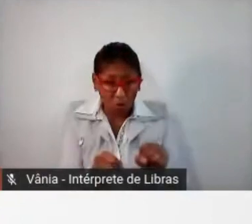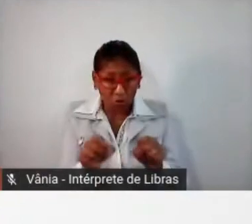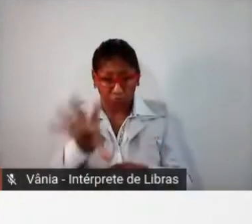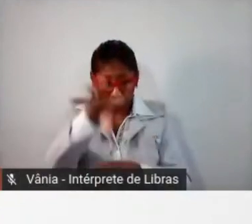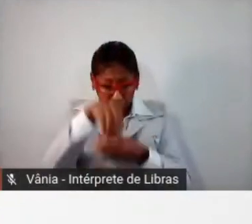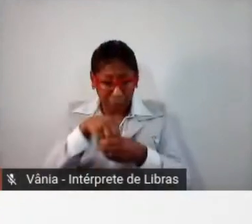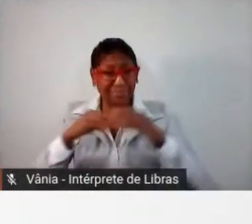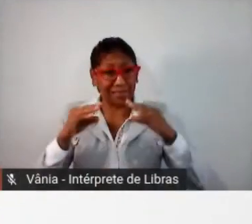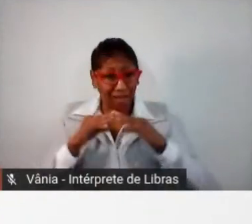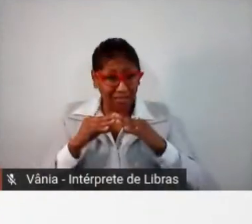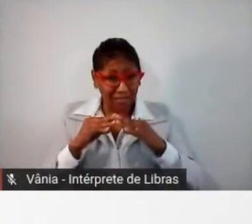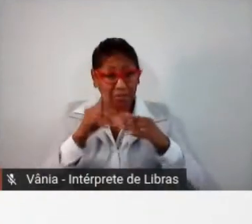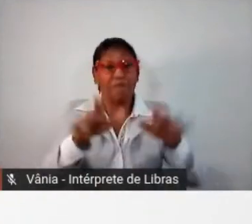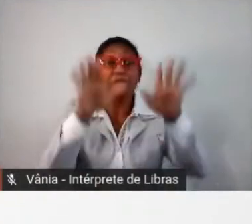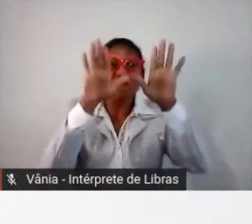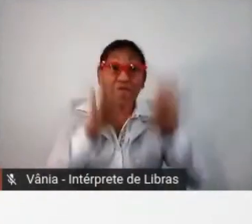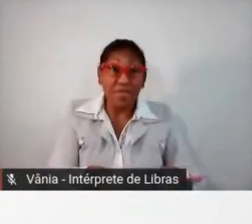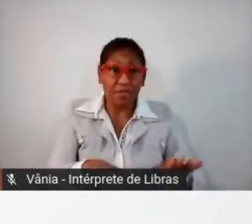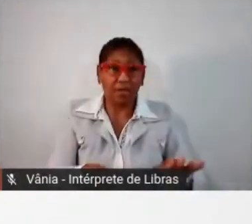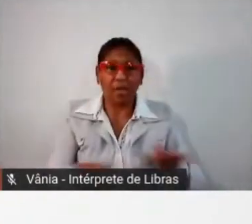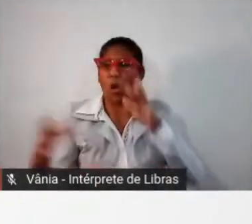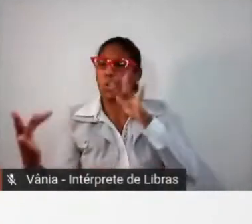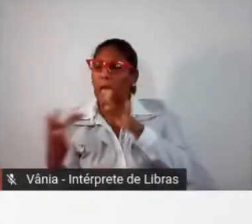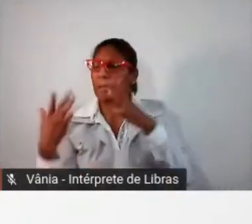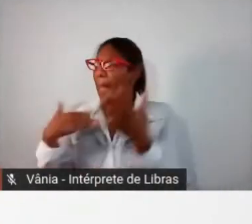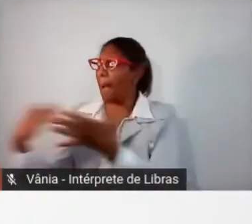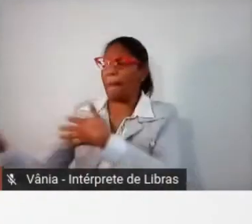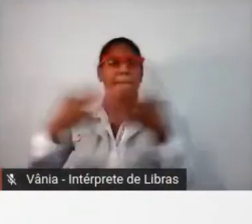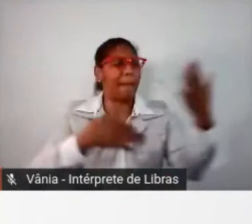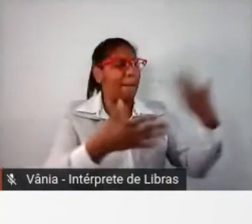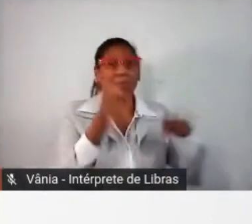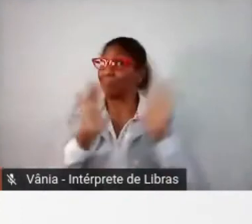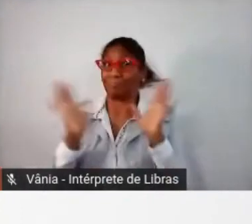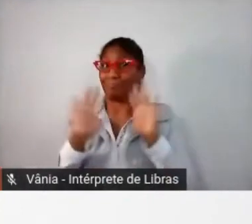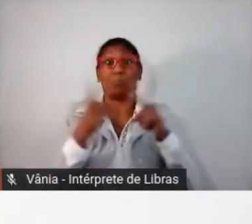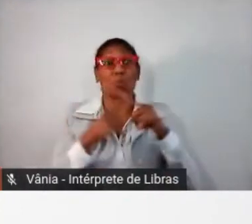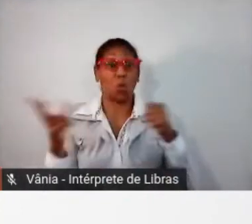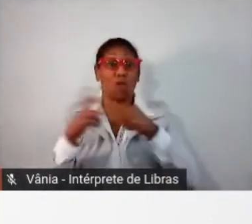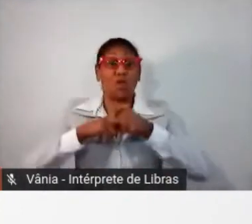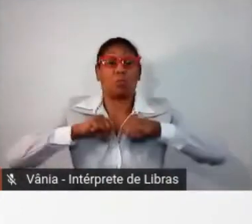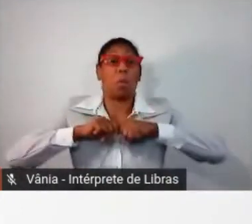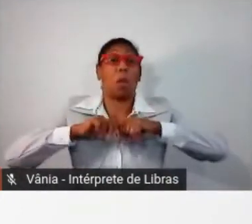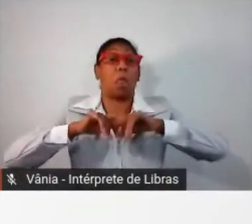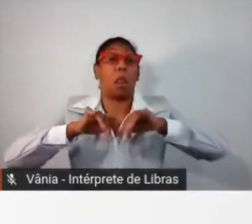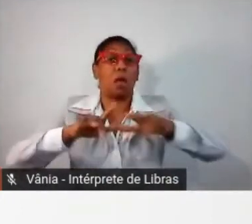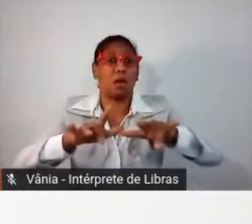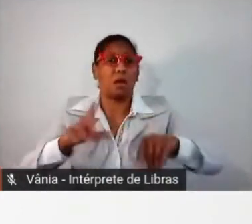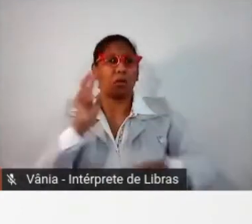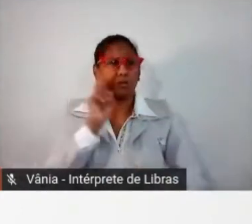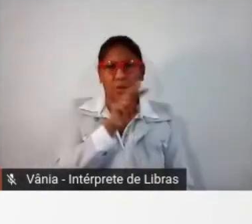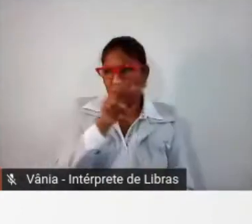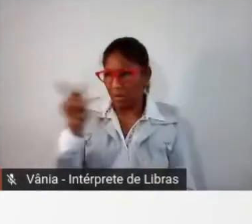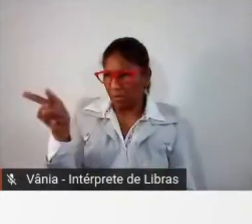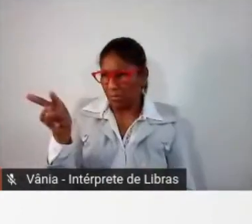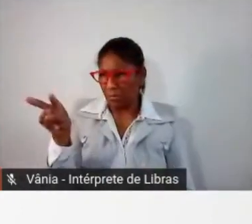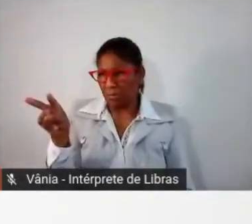fique em casa, que reduza os seus contatos, para que o vírus circule menos. As cenas que a gente observou em Gramado,